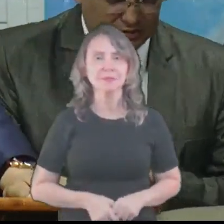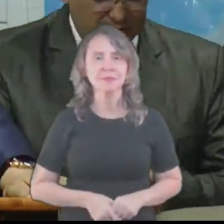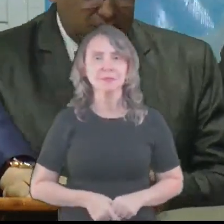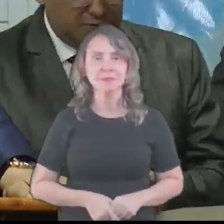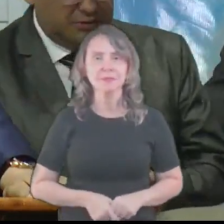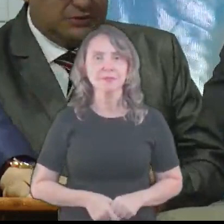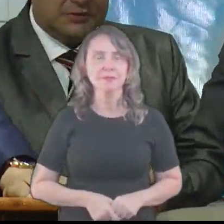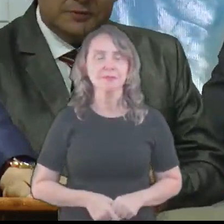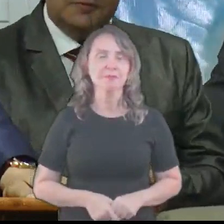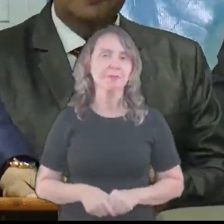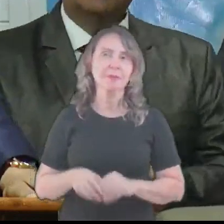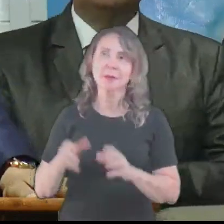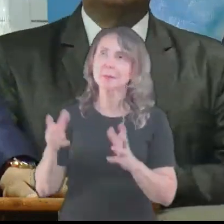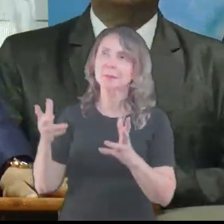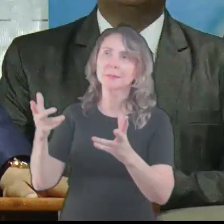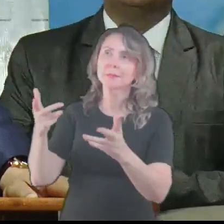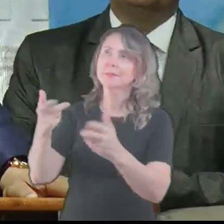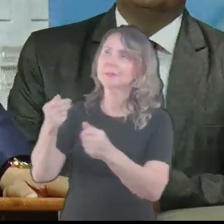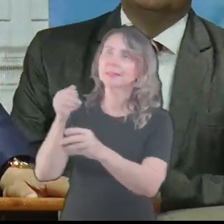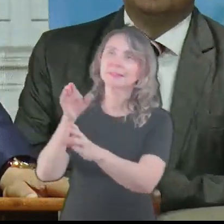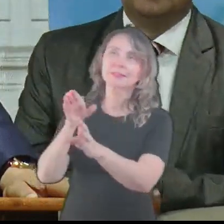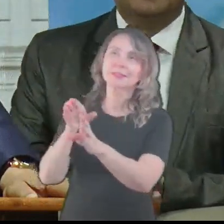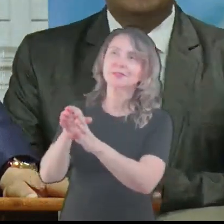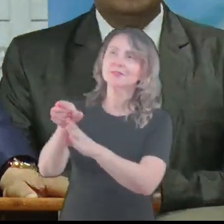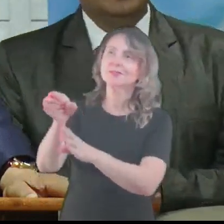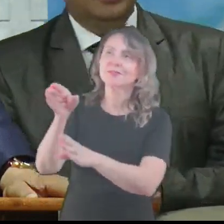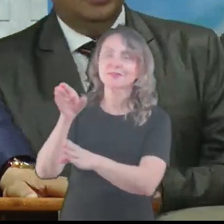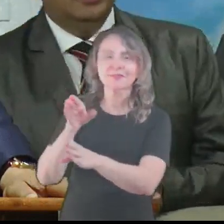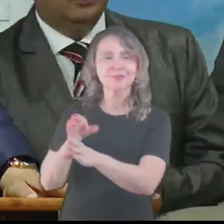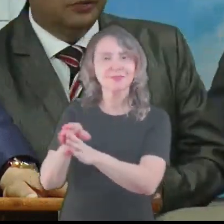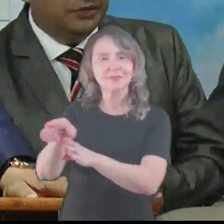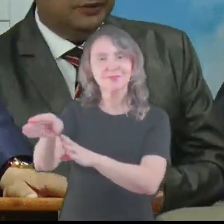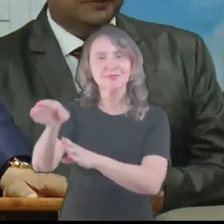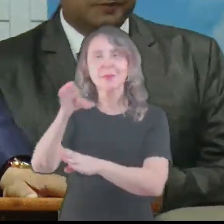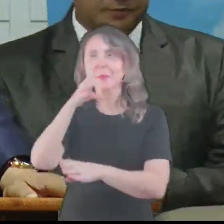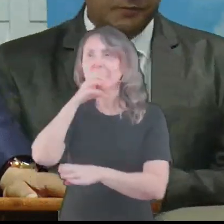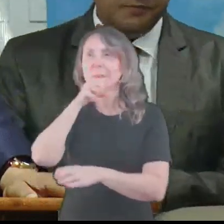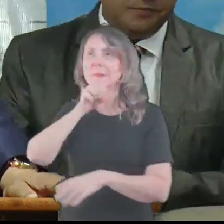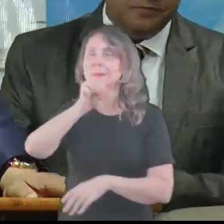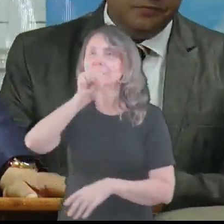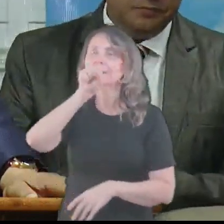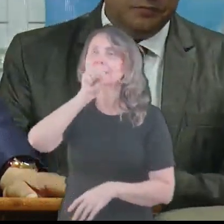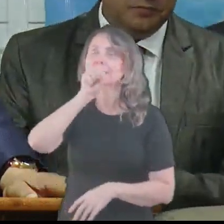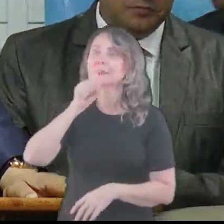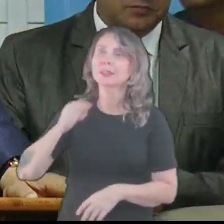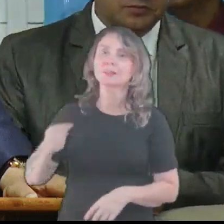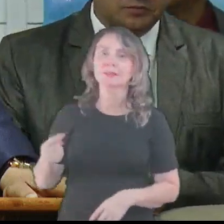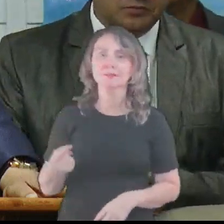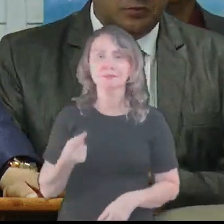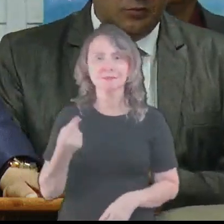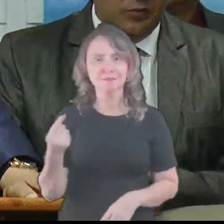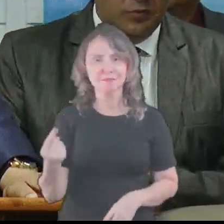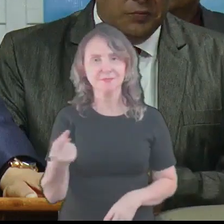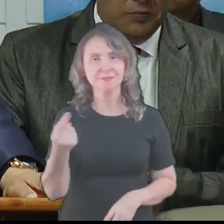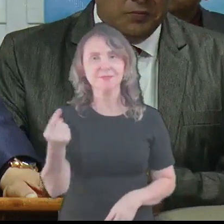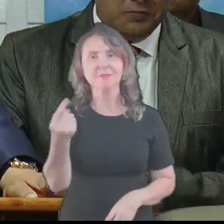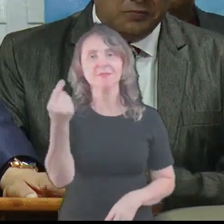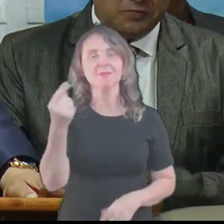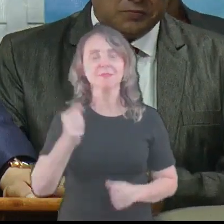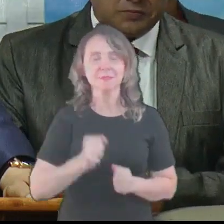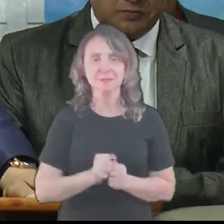o maravilhoso conselheiro, o Pai da eternidade e